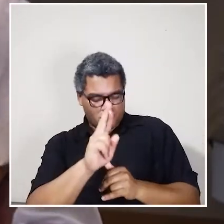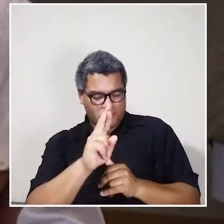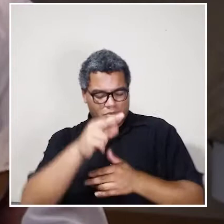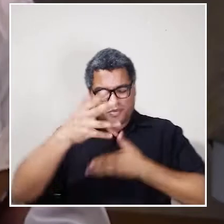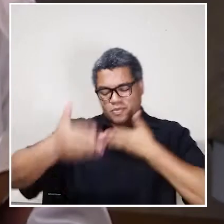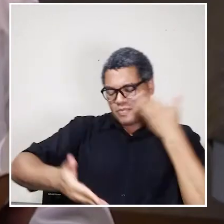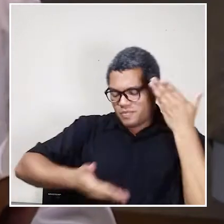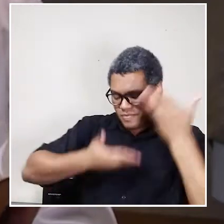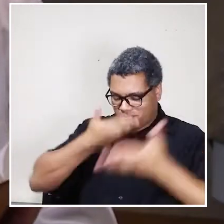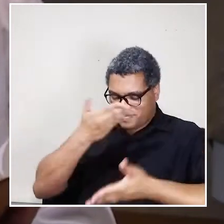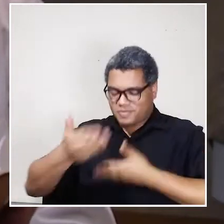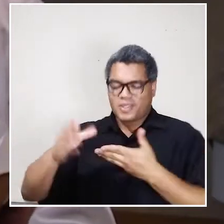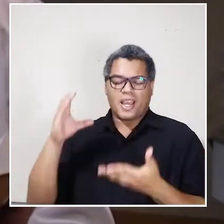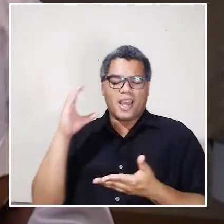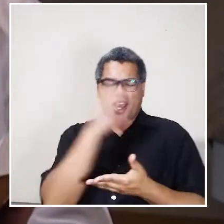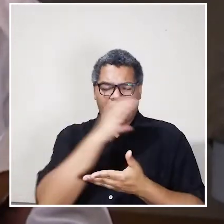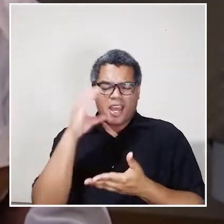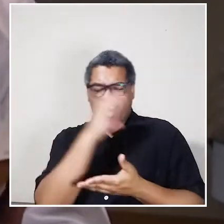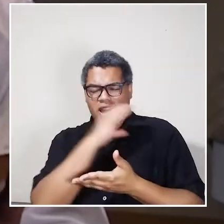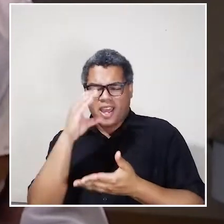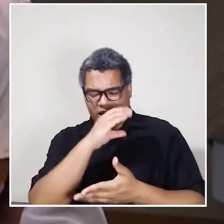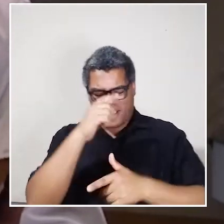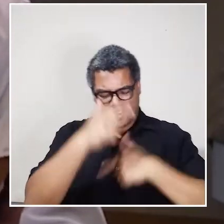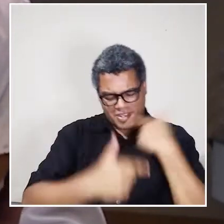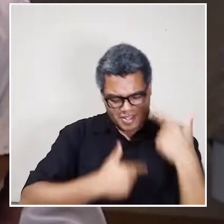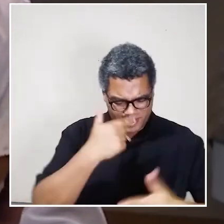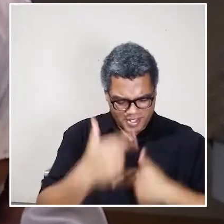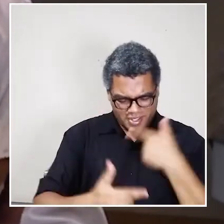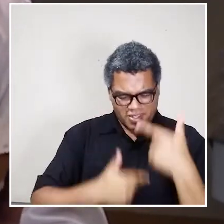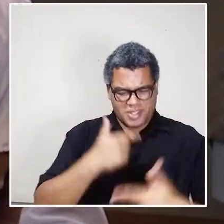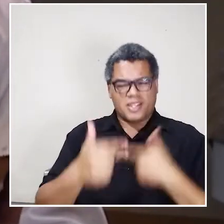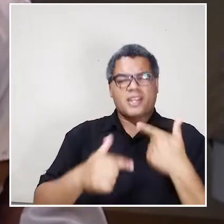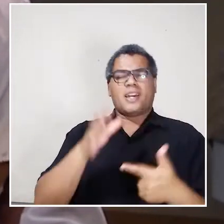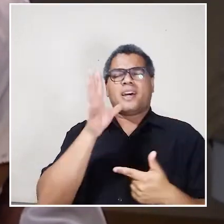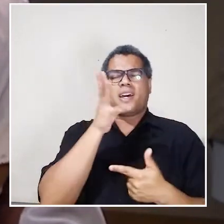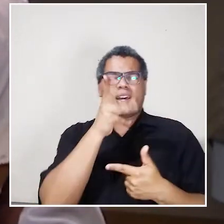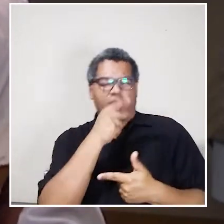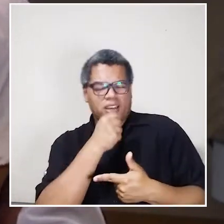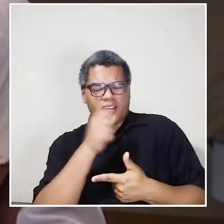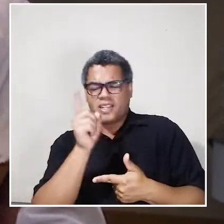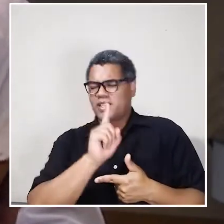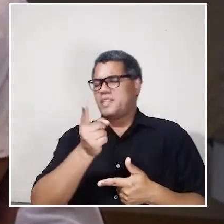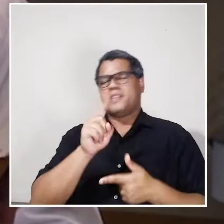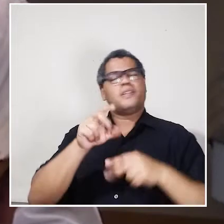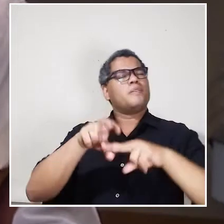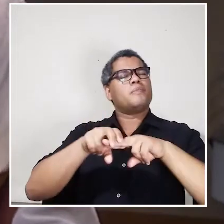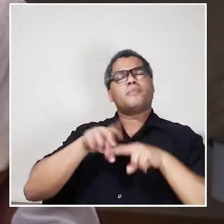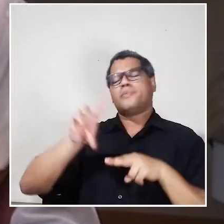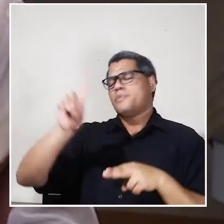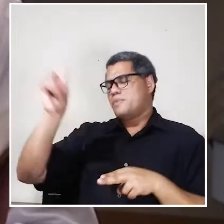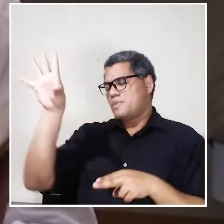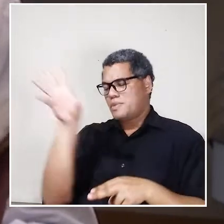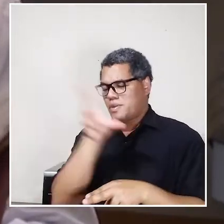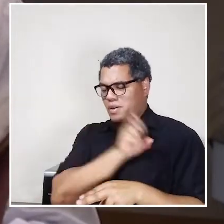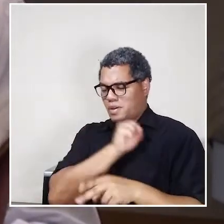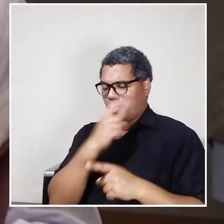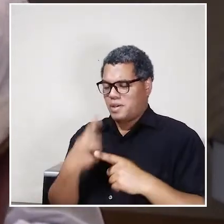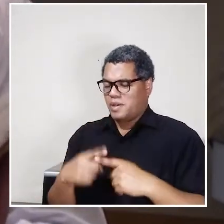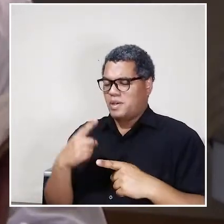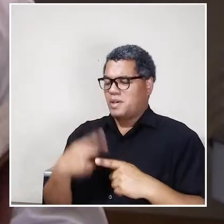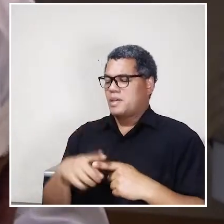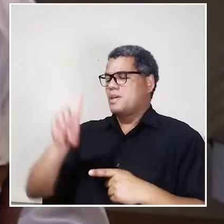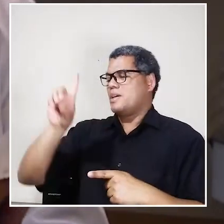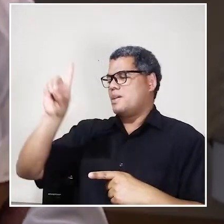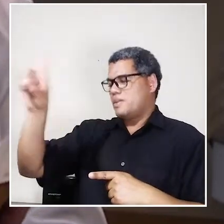e age. Não te retardes por amor de ti mesmo, ó Deus meu, porque a tua cidade e o